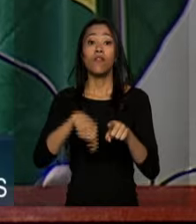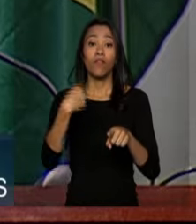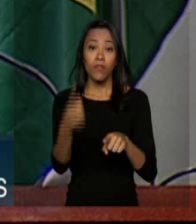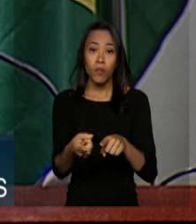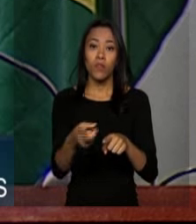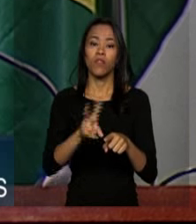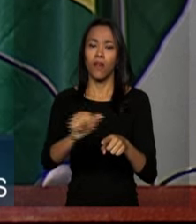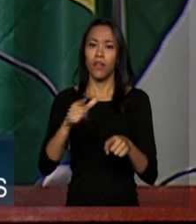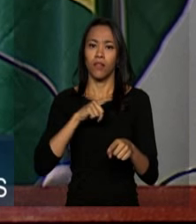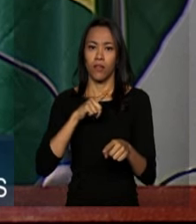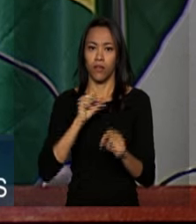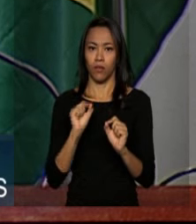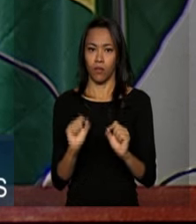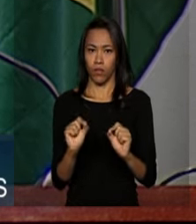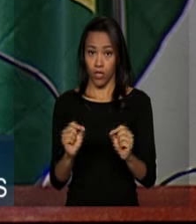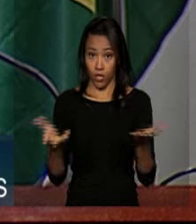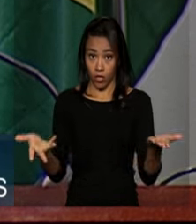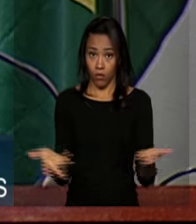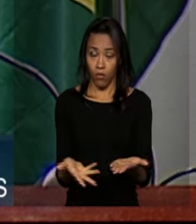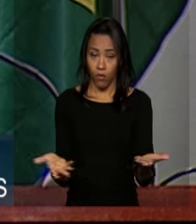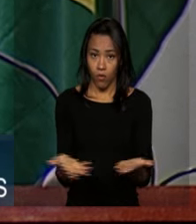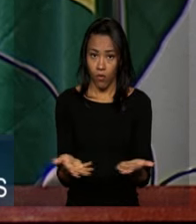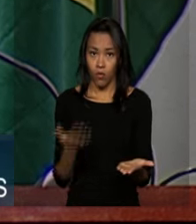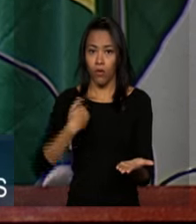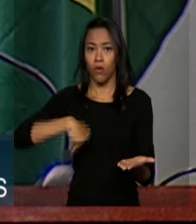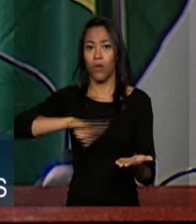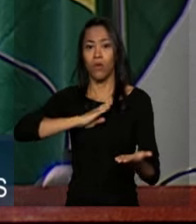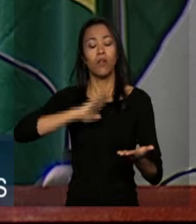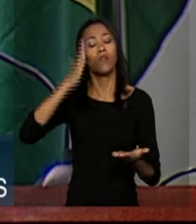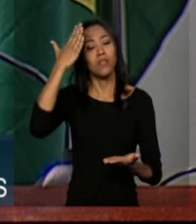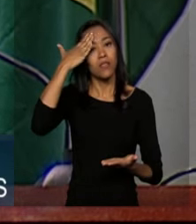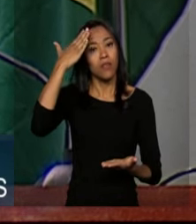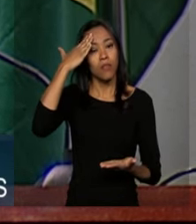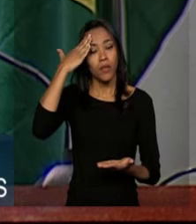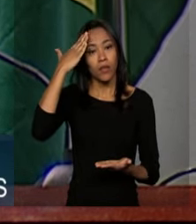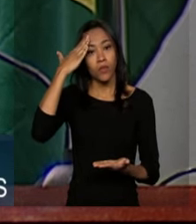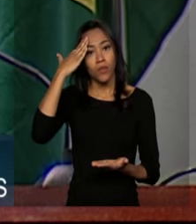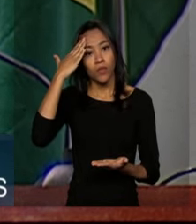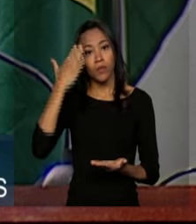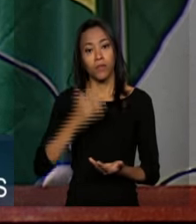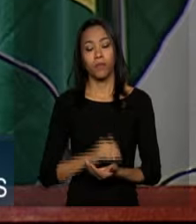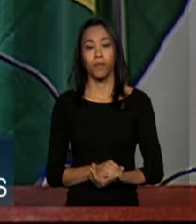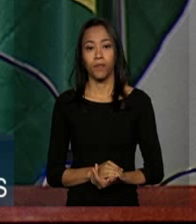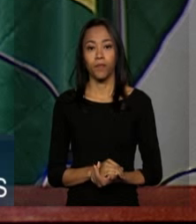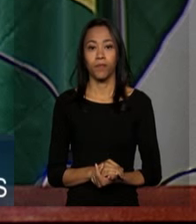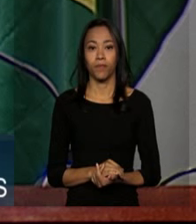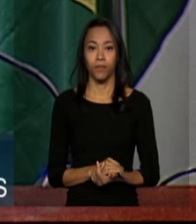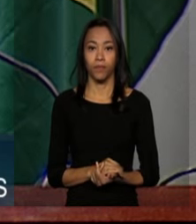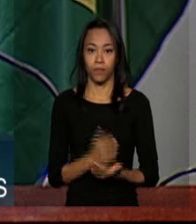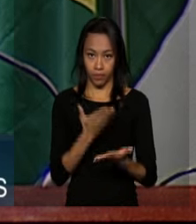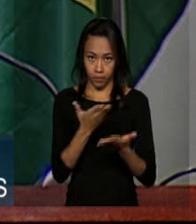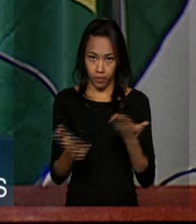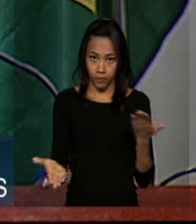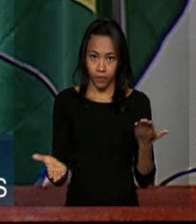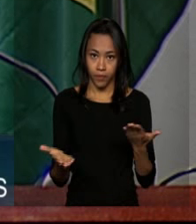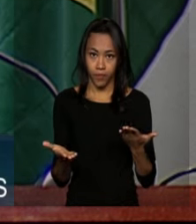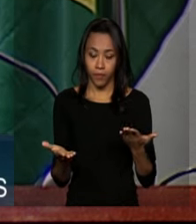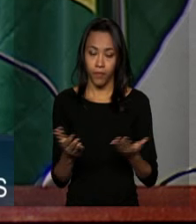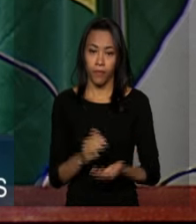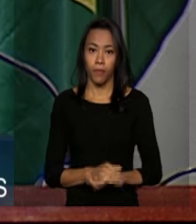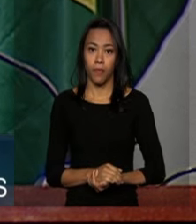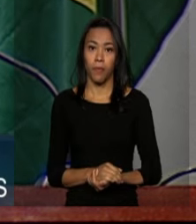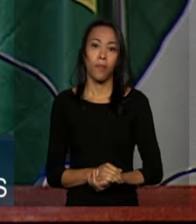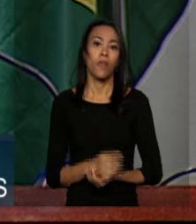a ter a eficácia que hoje sabemos que perde de fato. Os